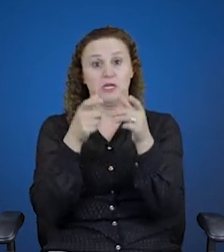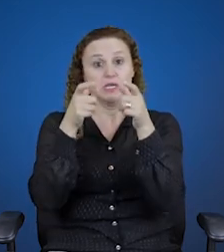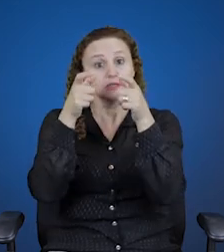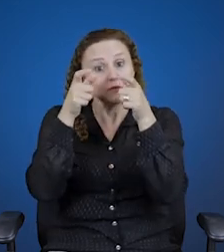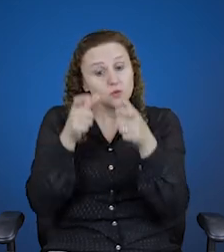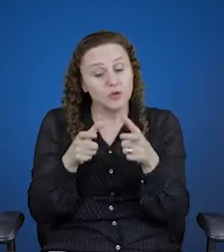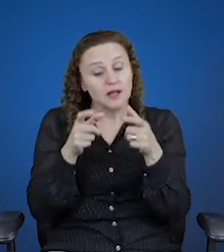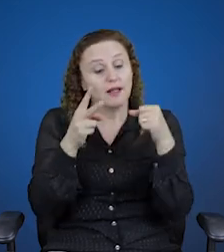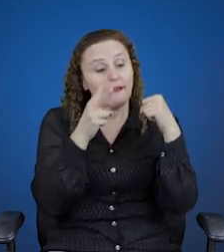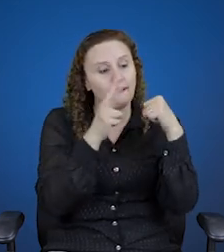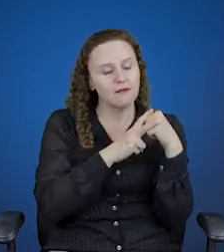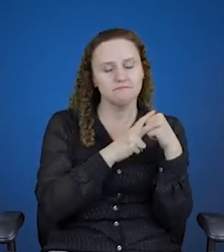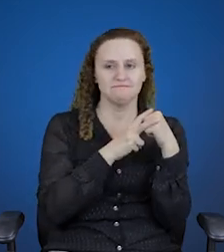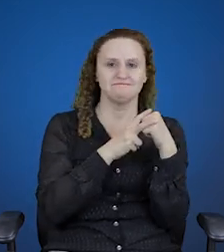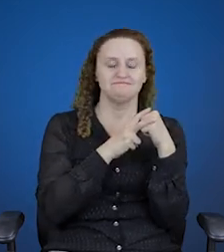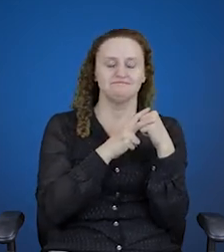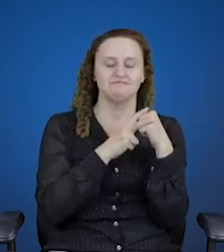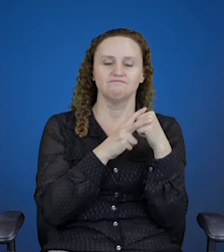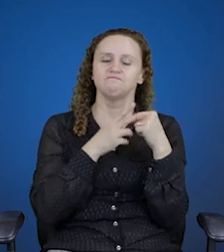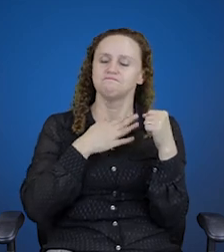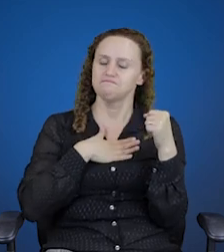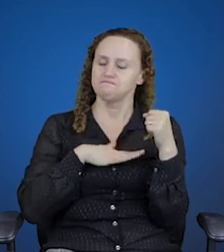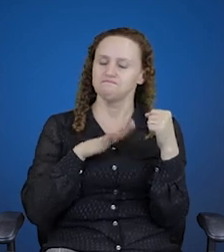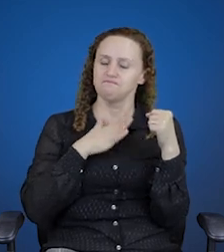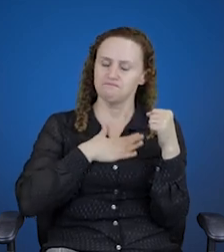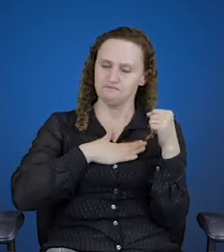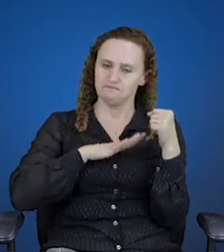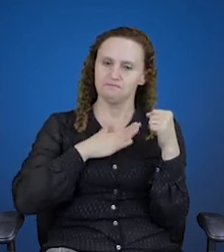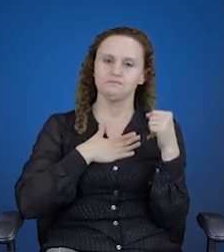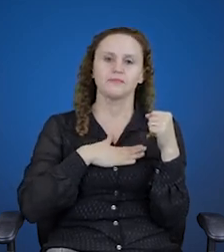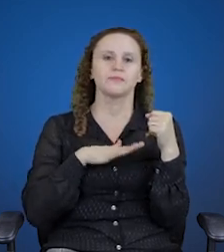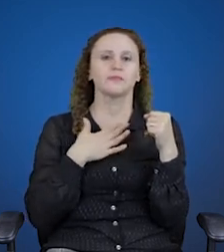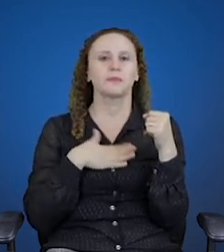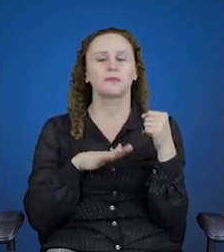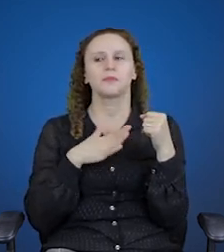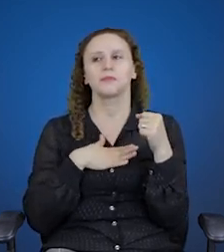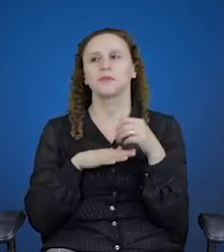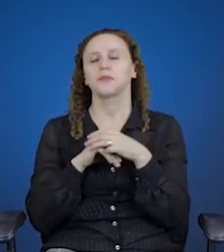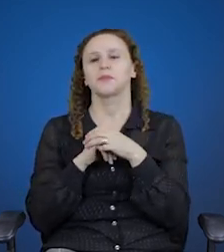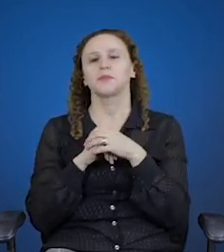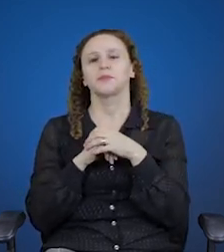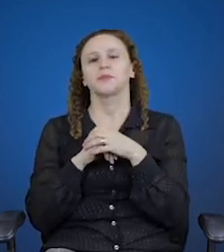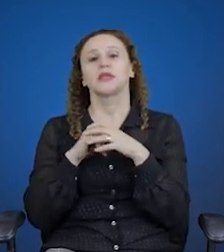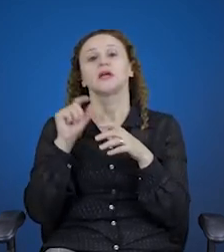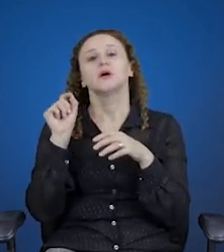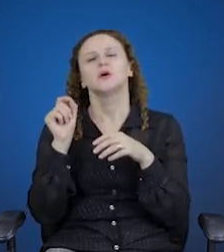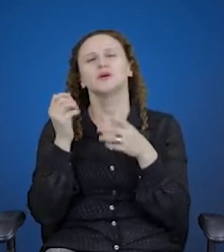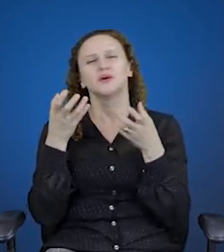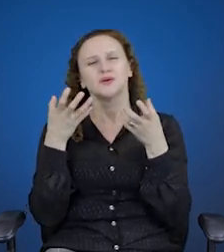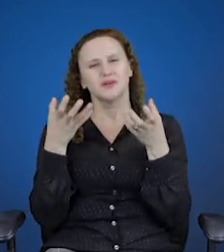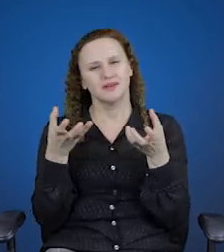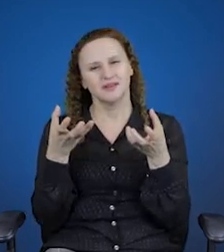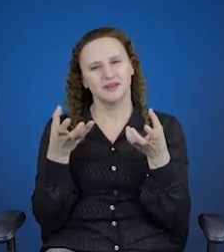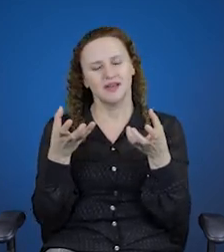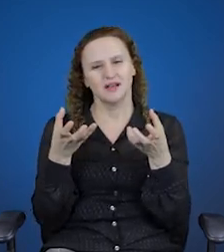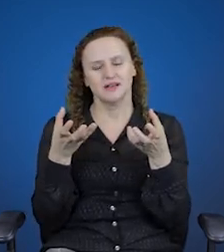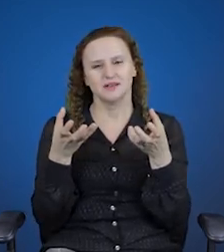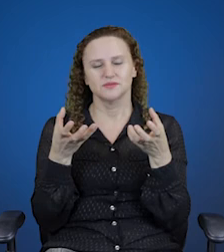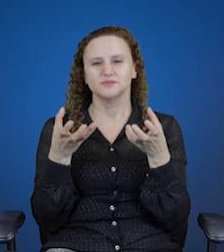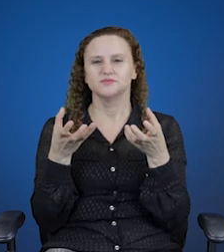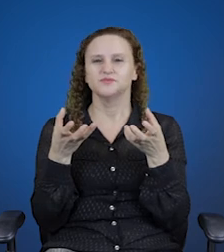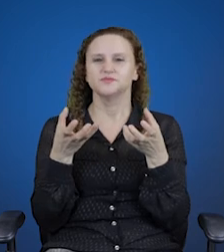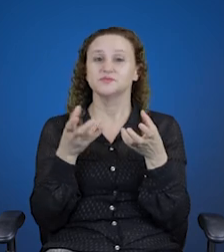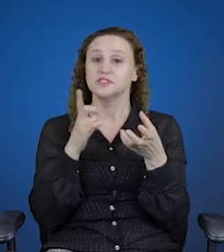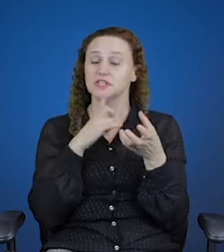posição aí do verbo pode ficar tranquilo tranquilos é o que eu quero dizer